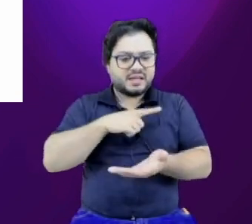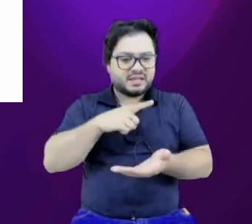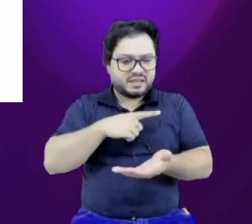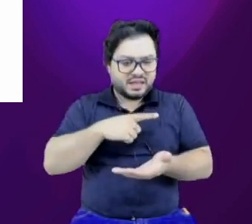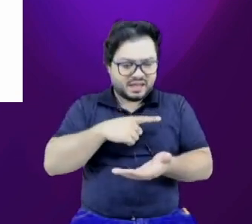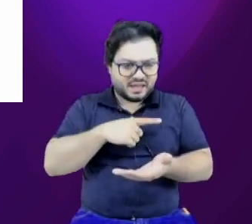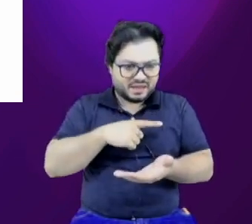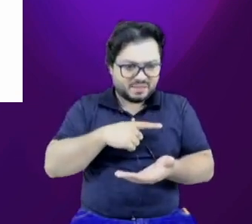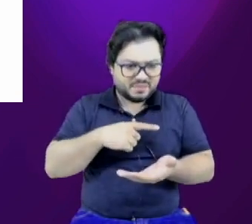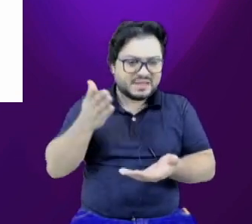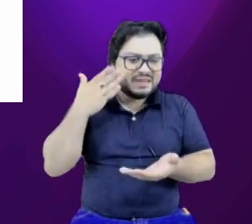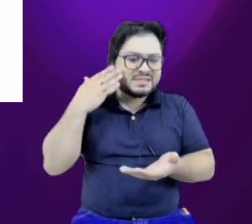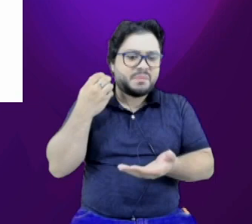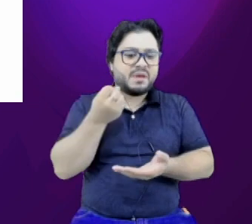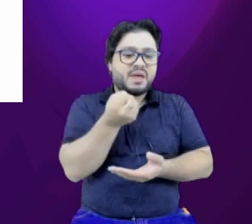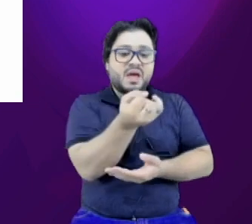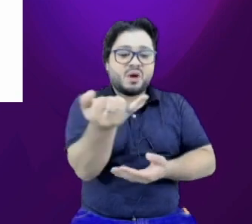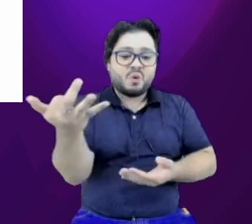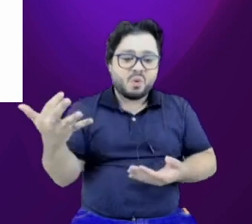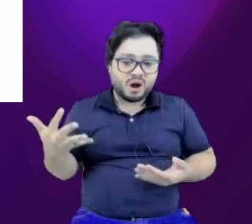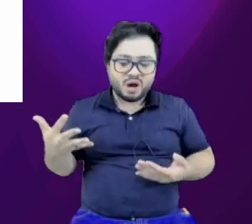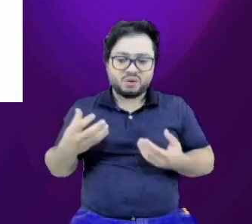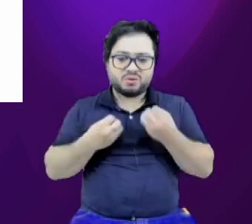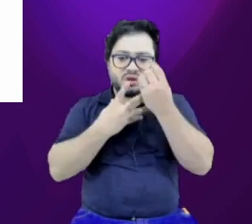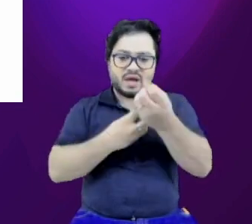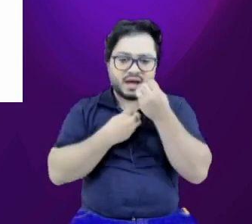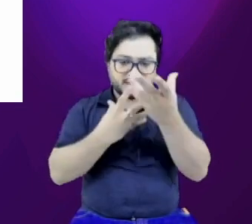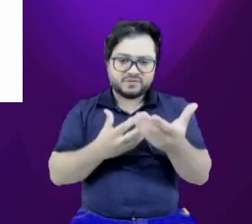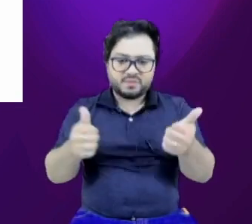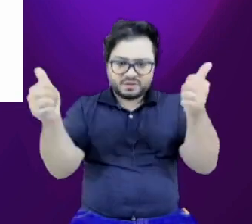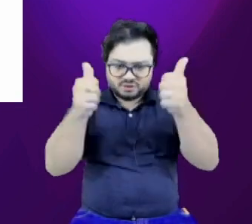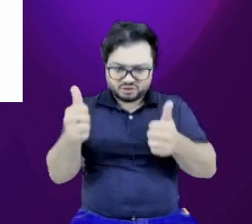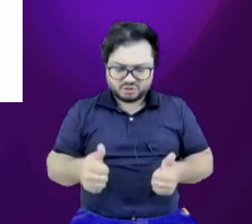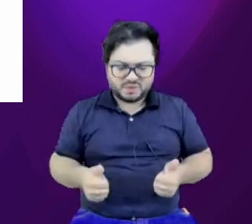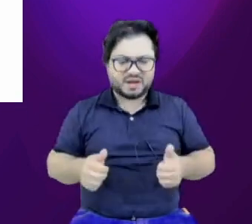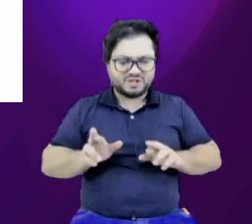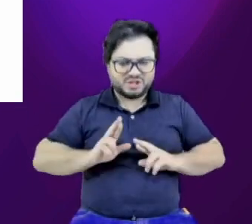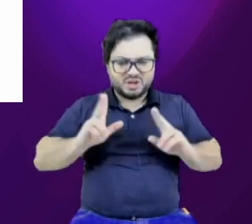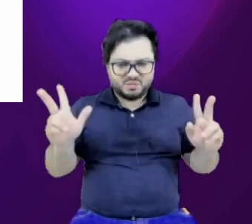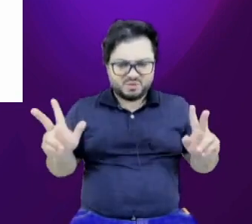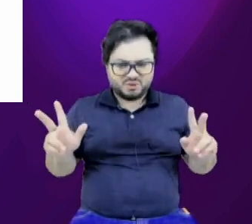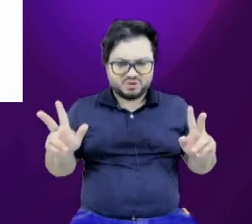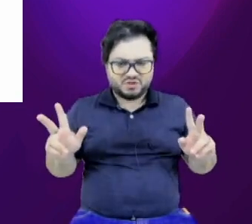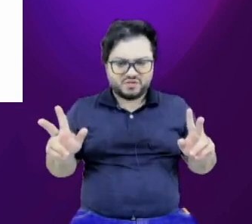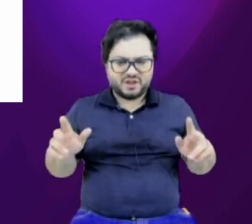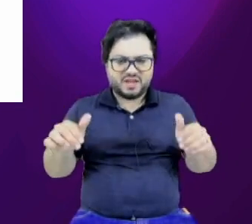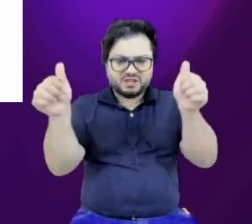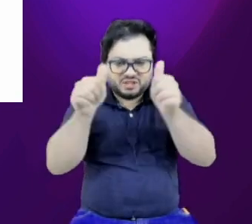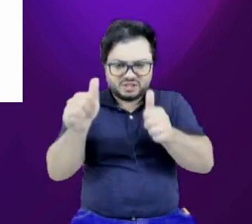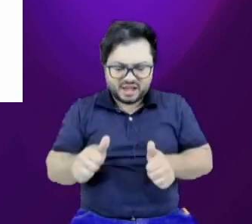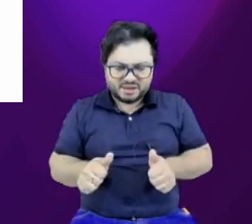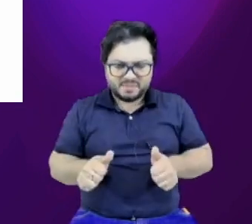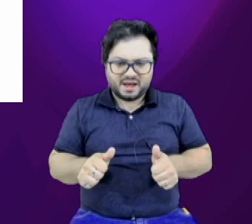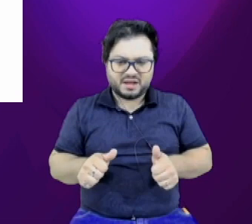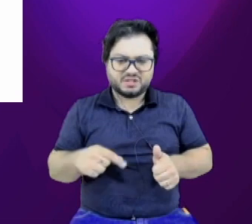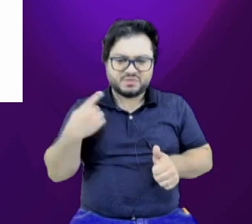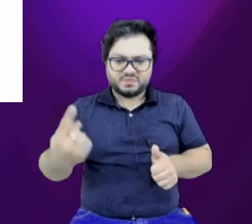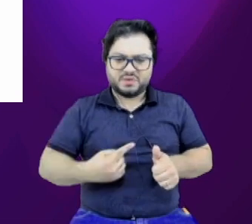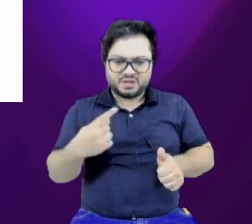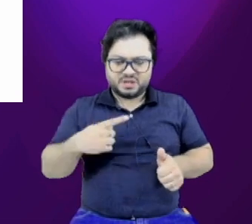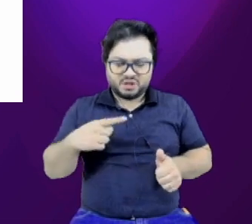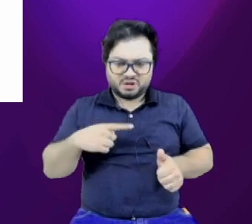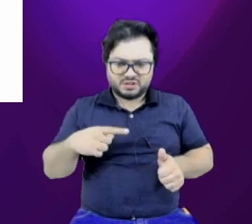deste volume de dados, de imagem, né, muito diferente da imagem que temos